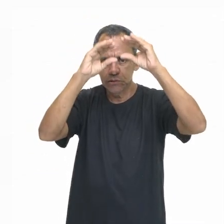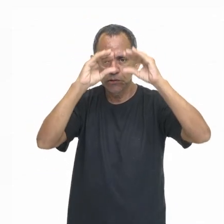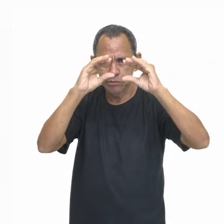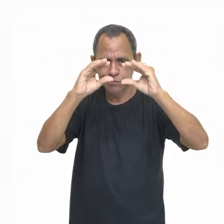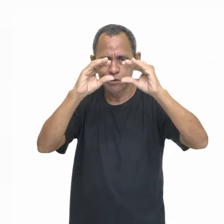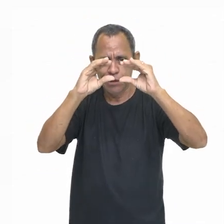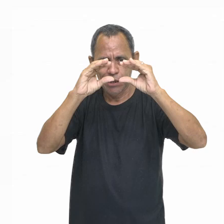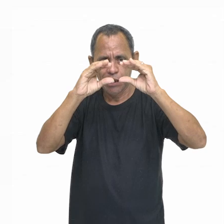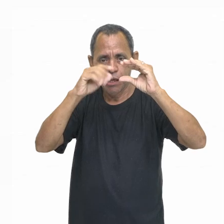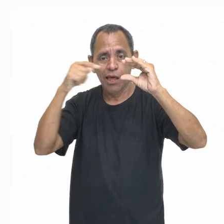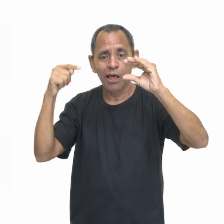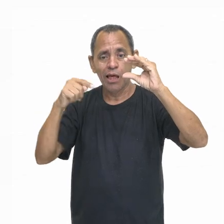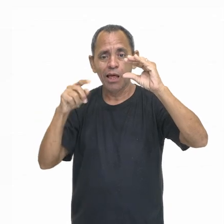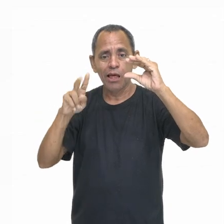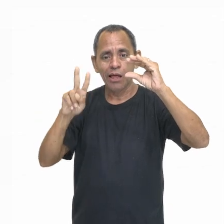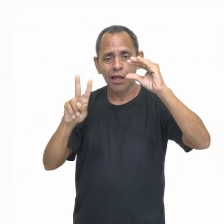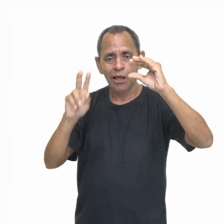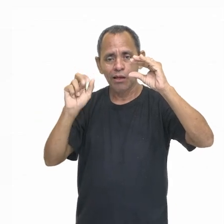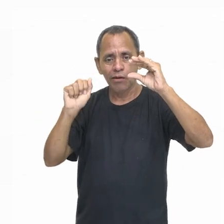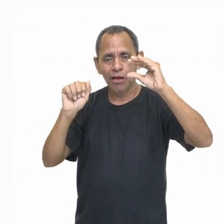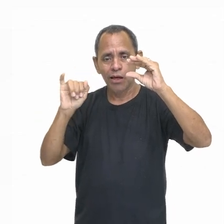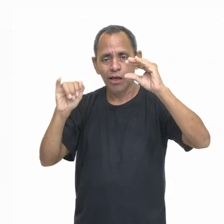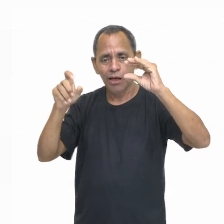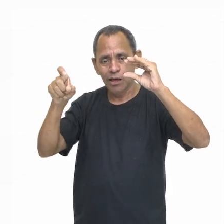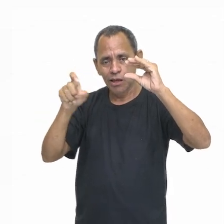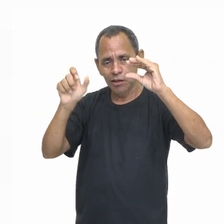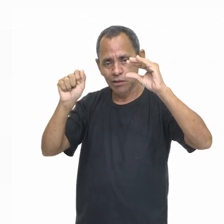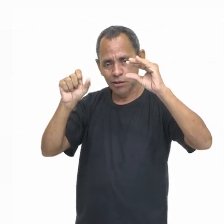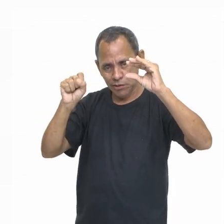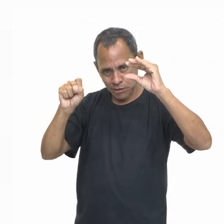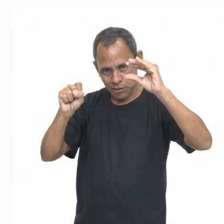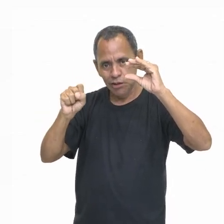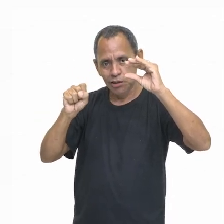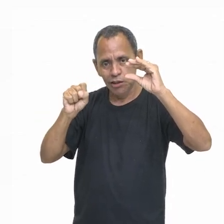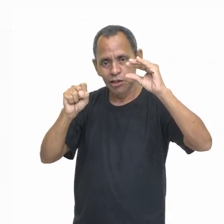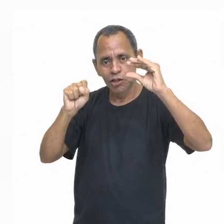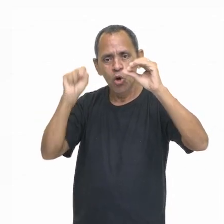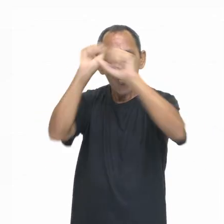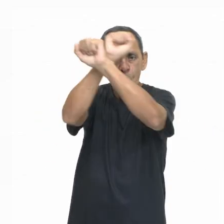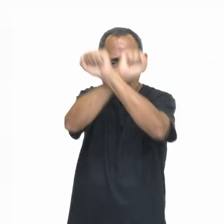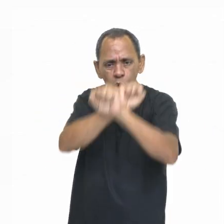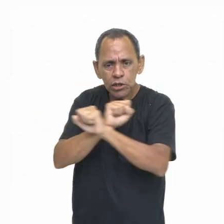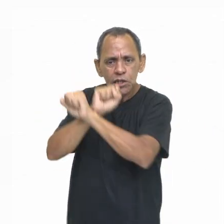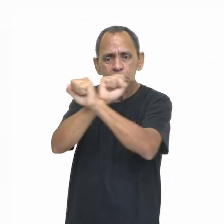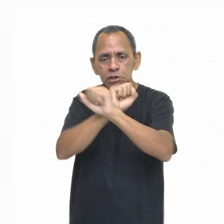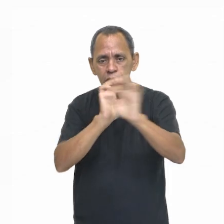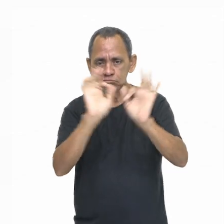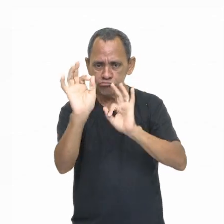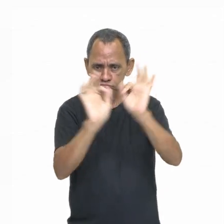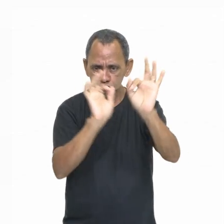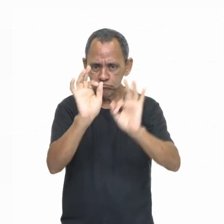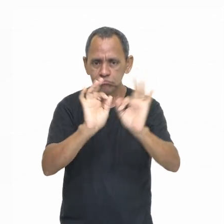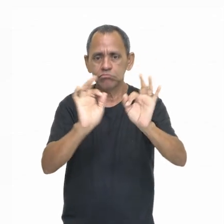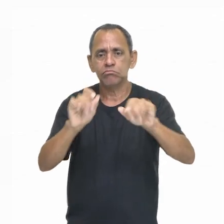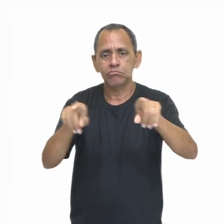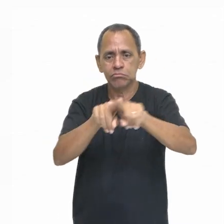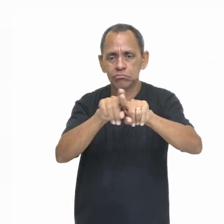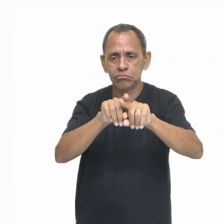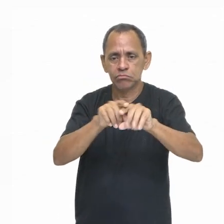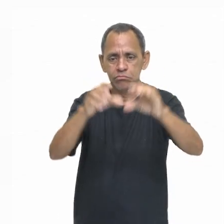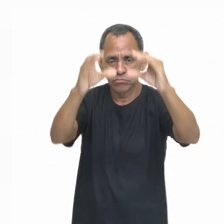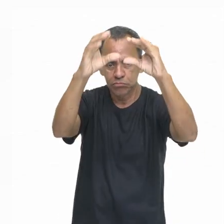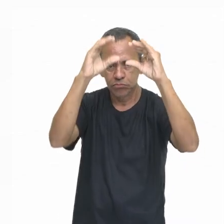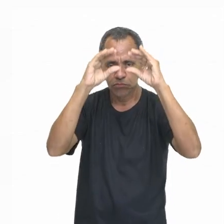questão religiosa, você tem a questão de defesa, de organização com os kshatriyas,